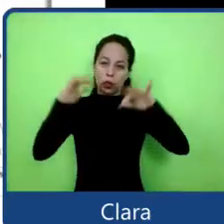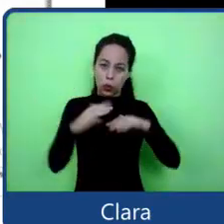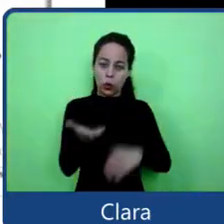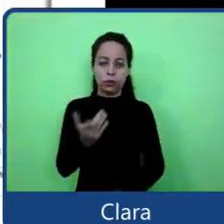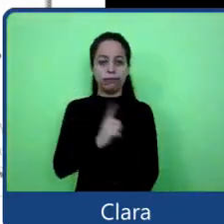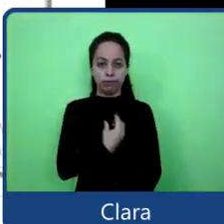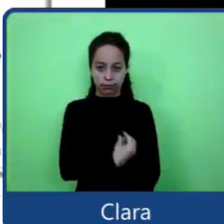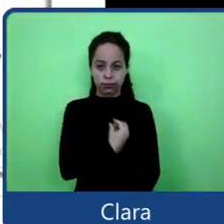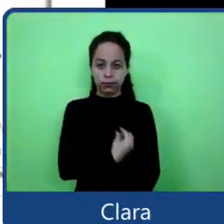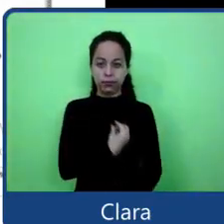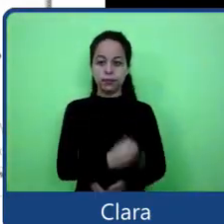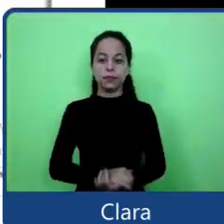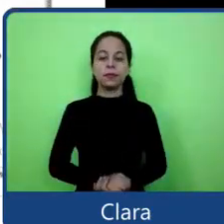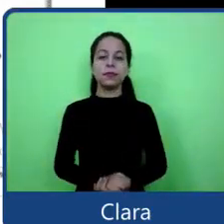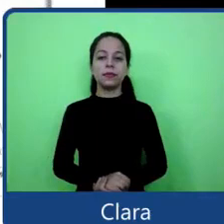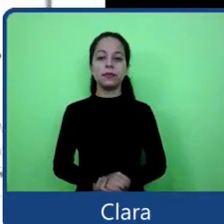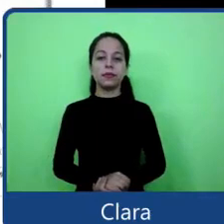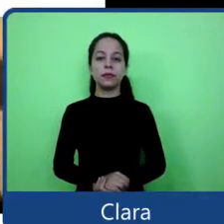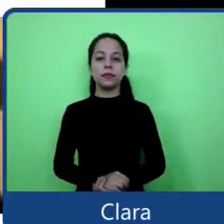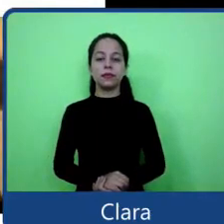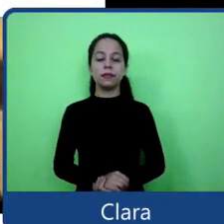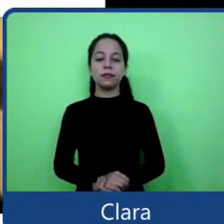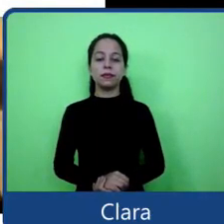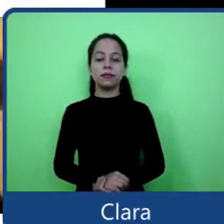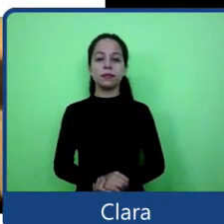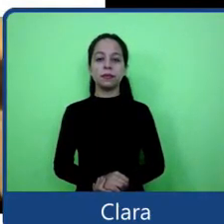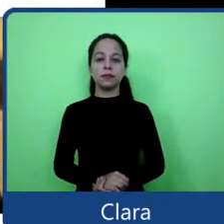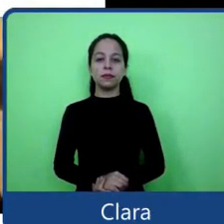Tá bom. Estou terminando já.